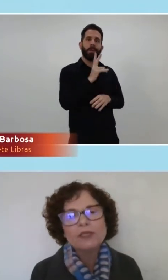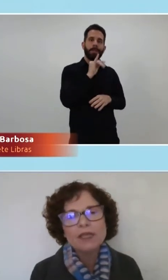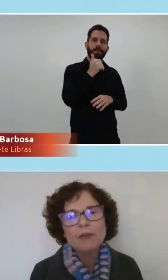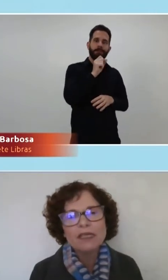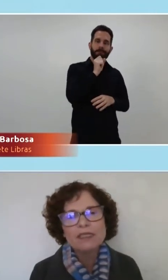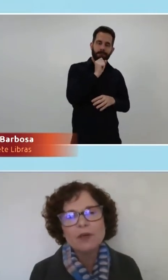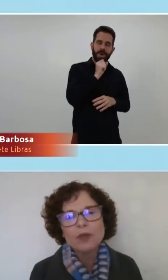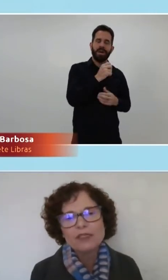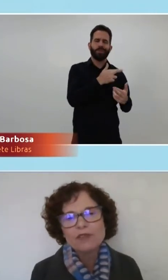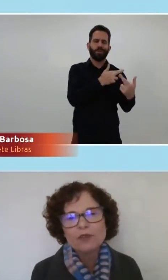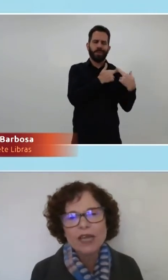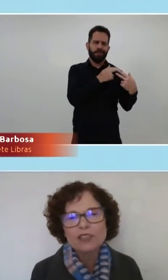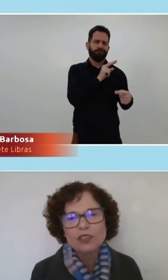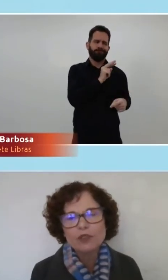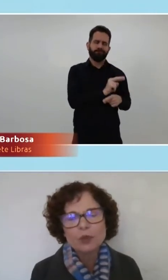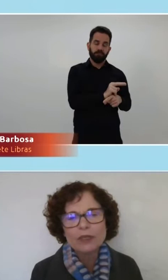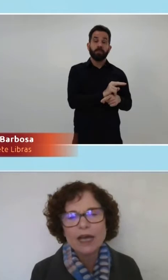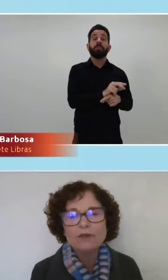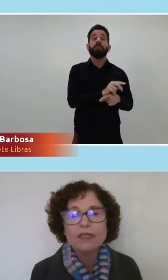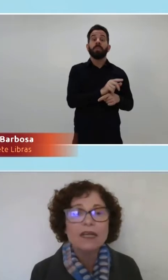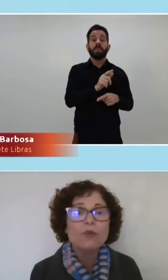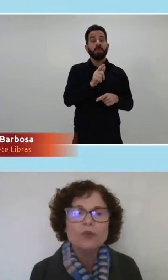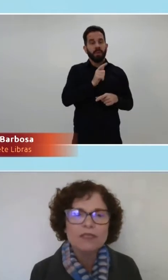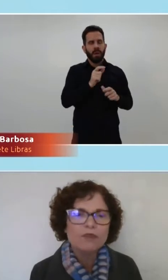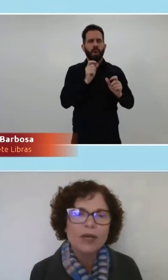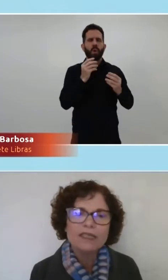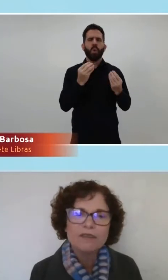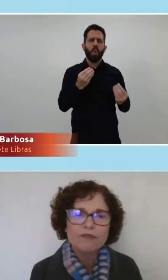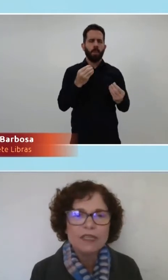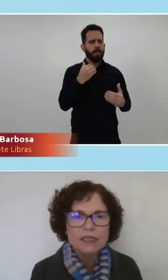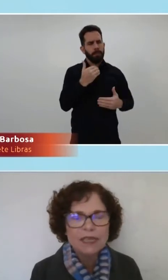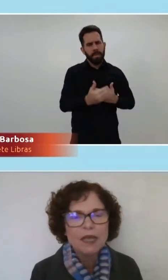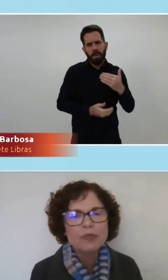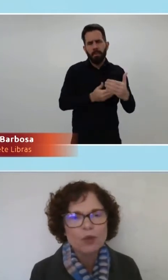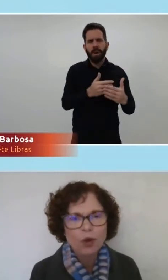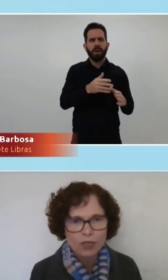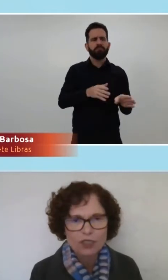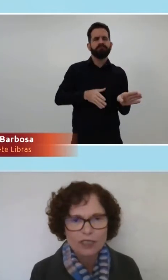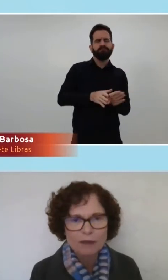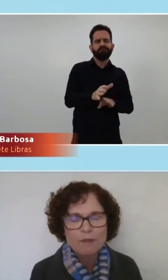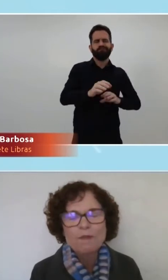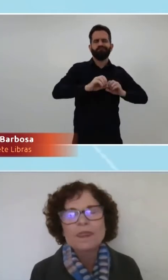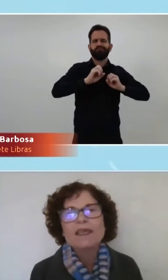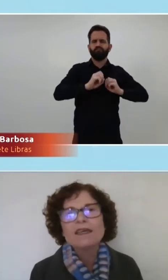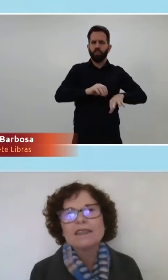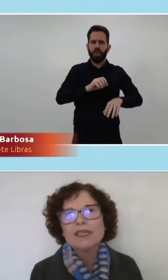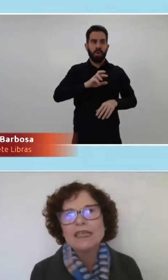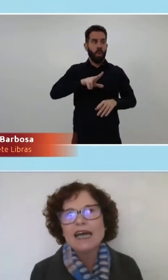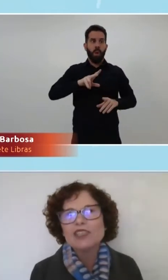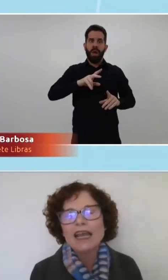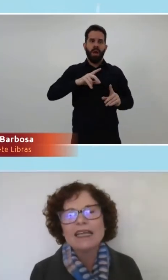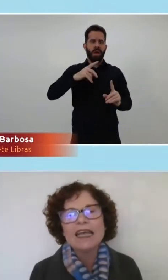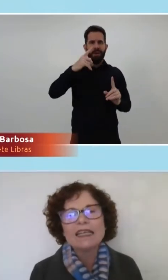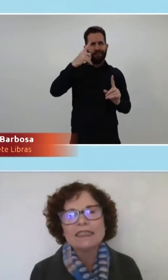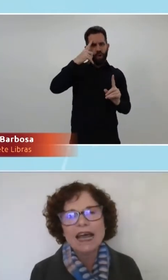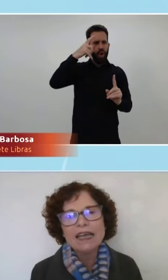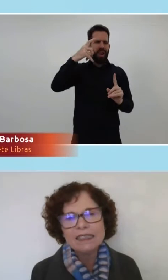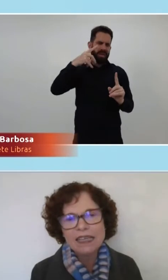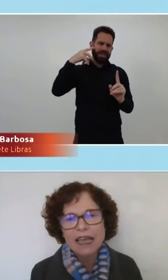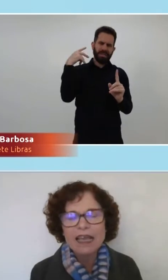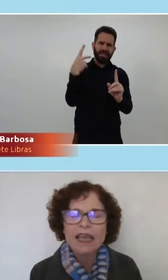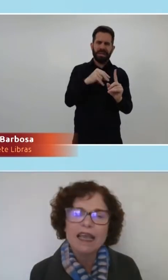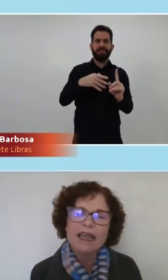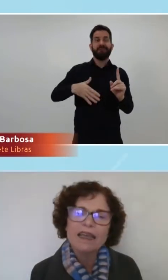possam estabelecer um processo educativo e de cuidado que não usem violência física e psicológica. Na verdade, a lei ela